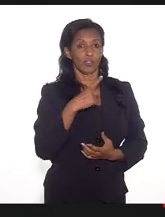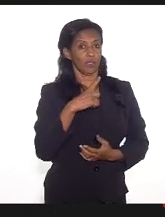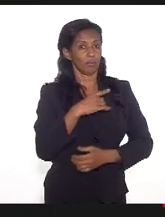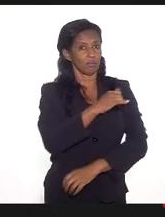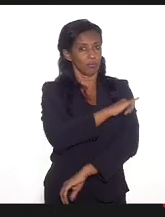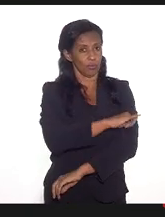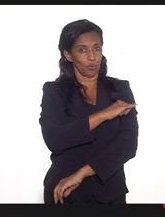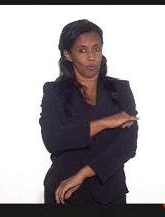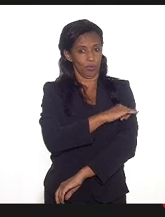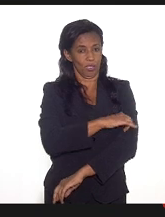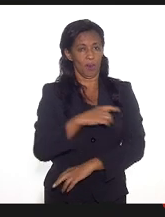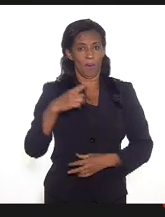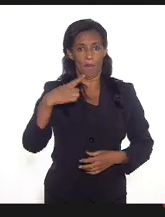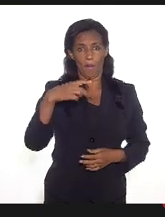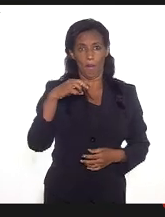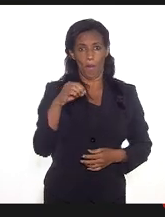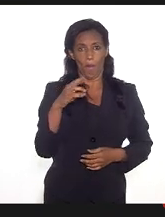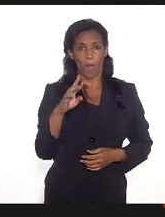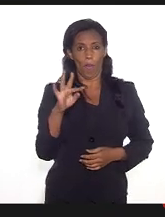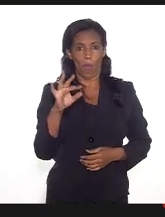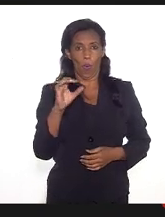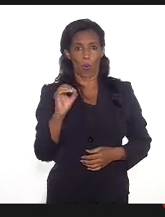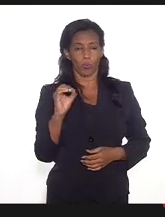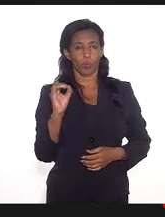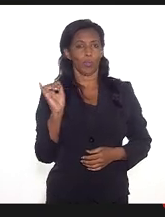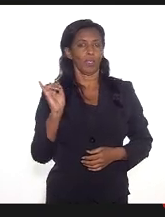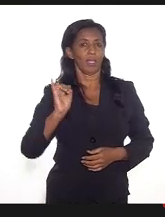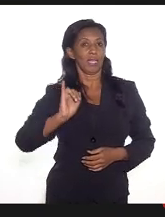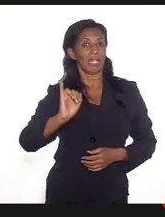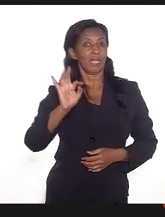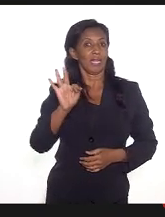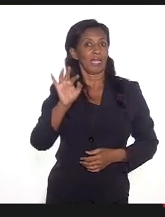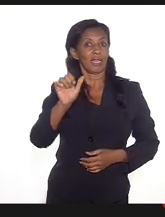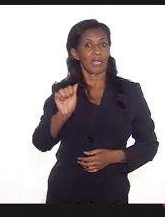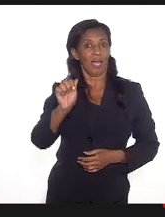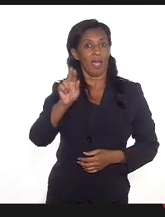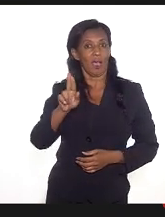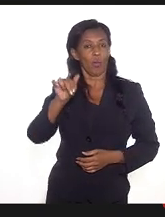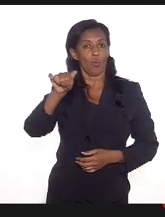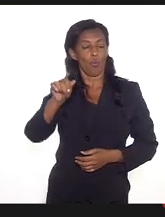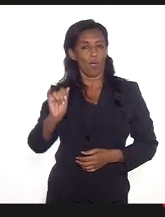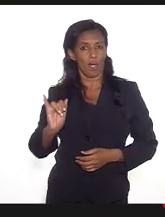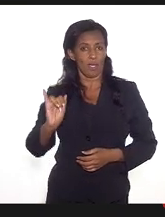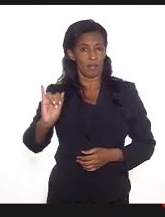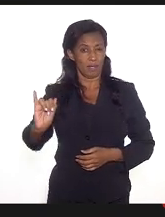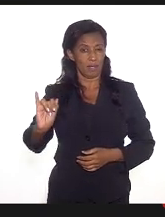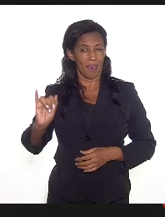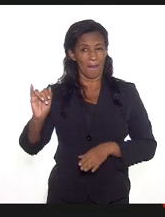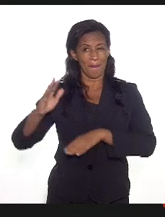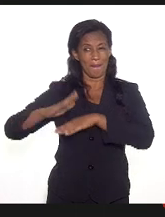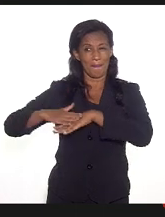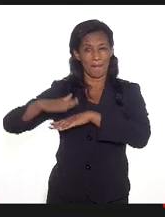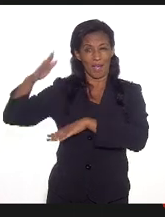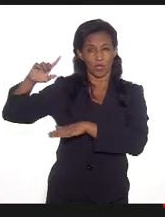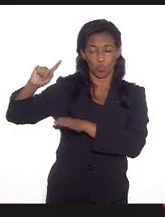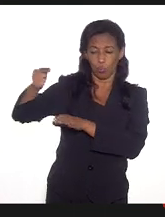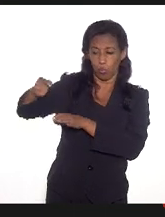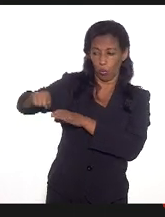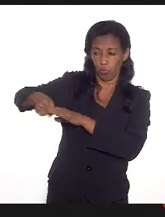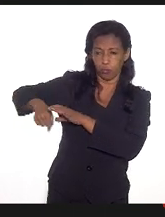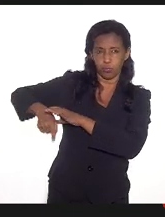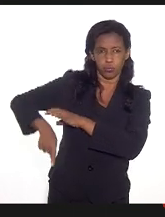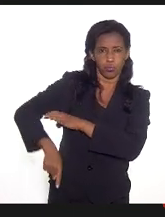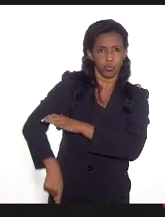de Janeiro o porto de Itaguaí, que se não é o porto de maior profundidade de canal